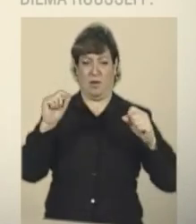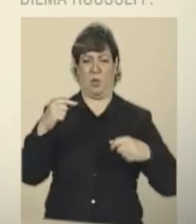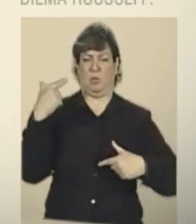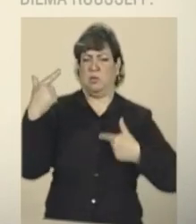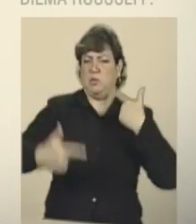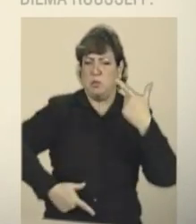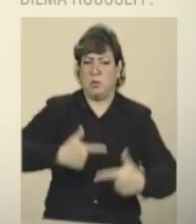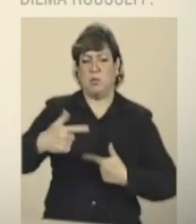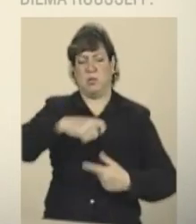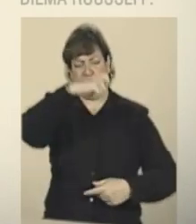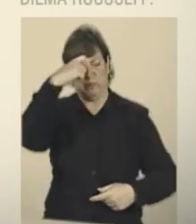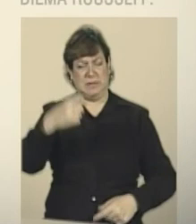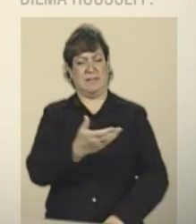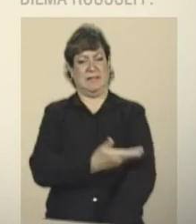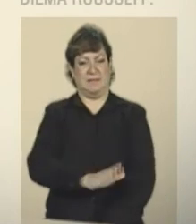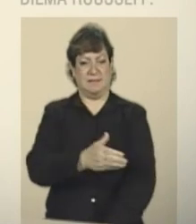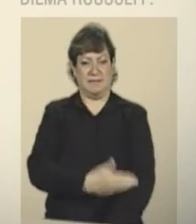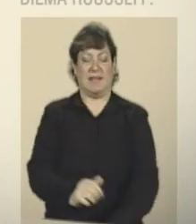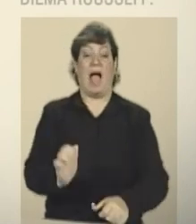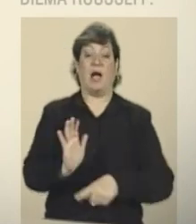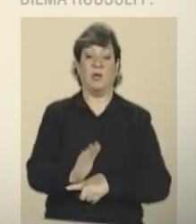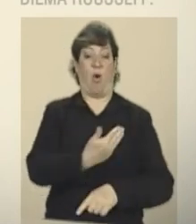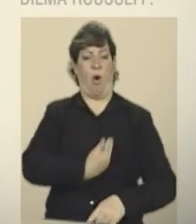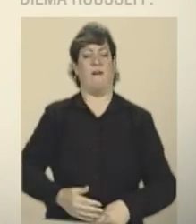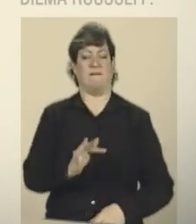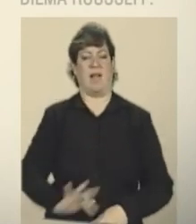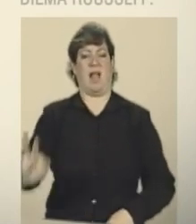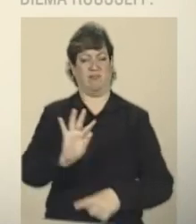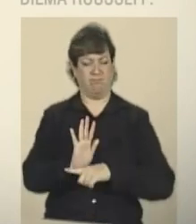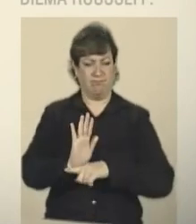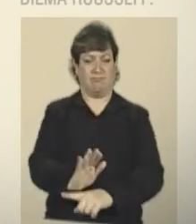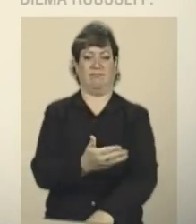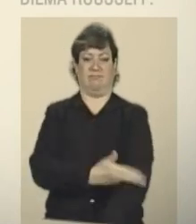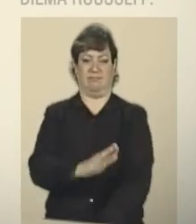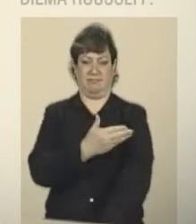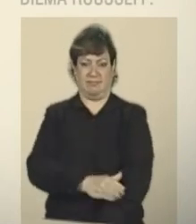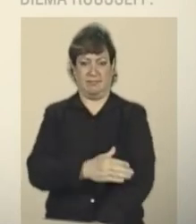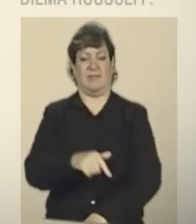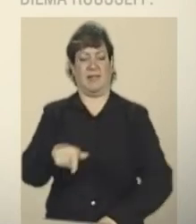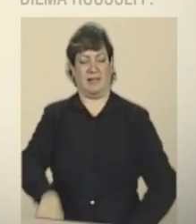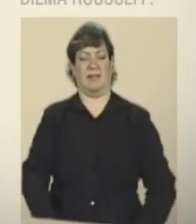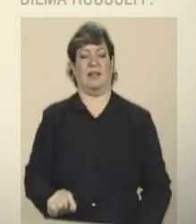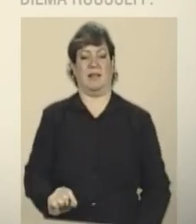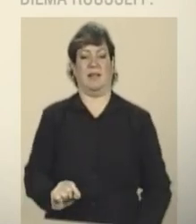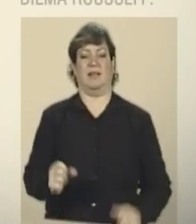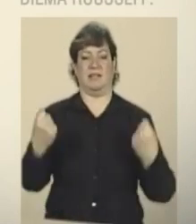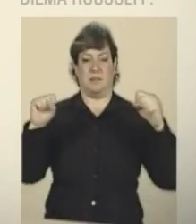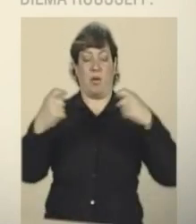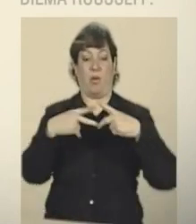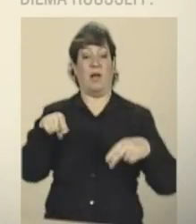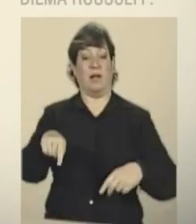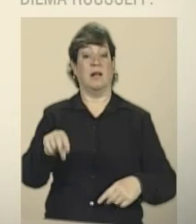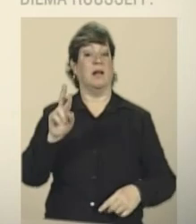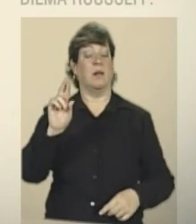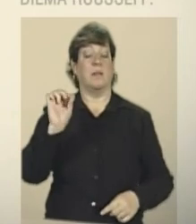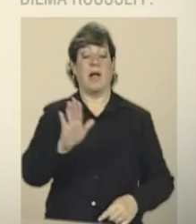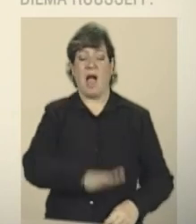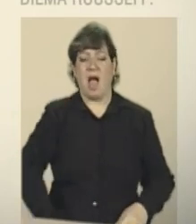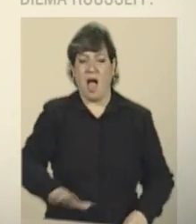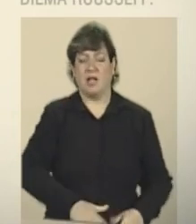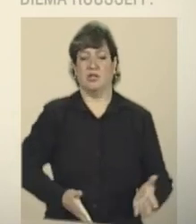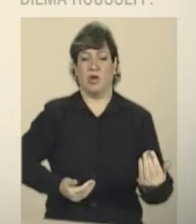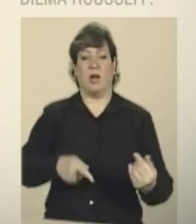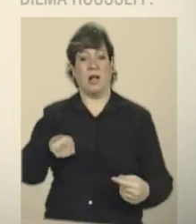batalhadores junto com estímulo do governo a prática do esporte representa para muitas crianças e jovens